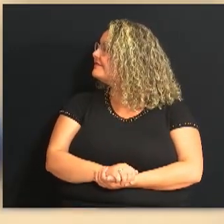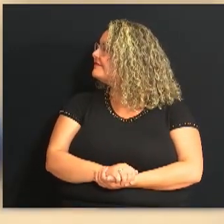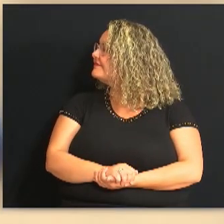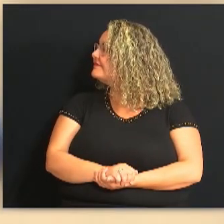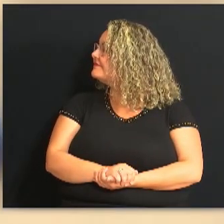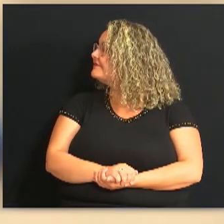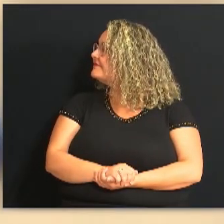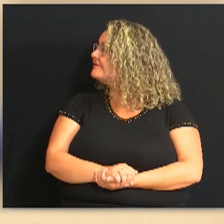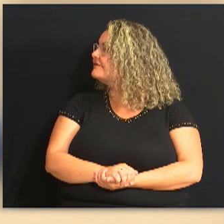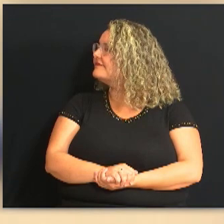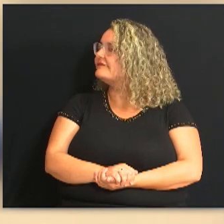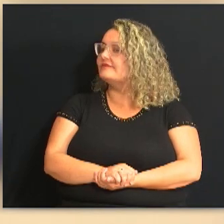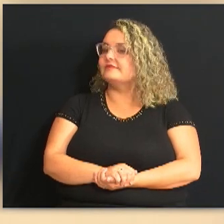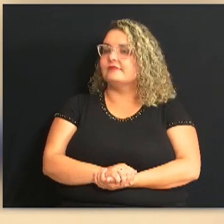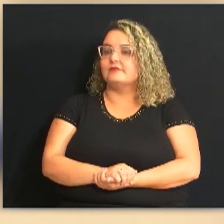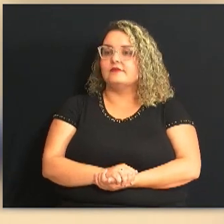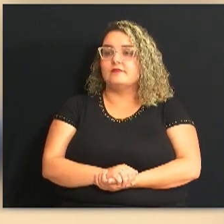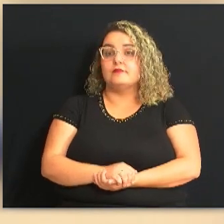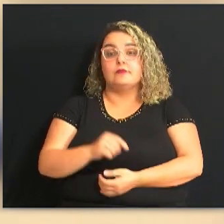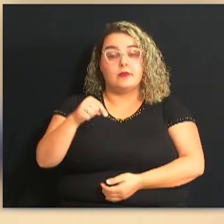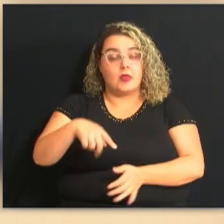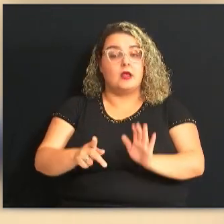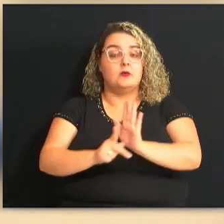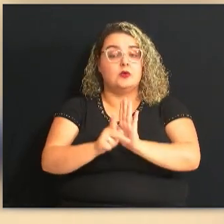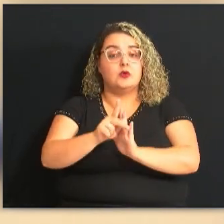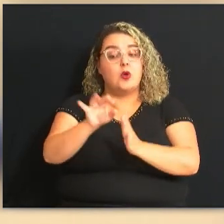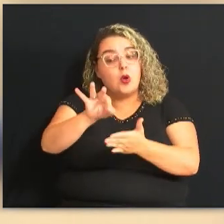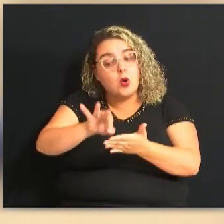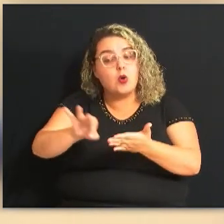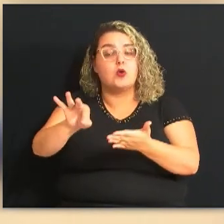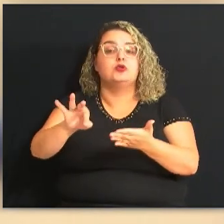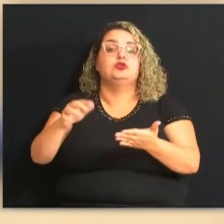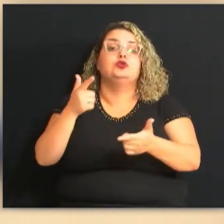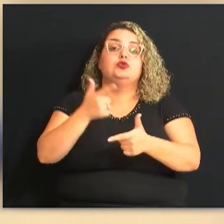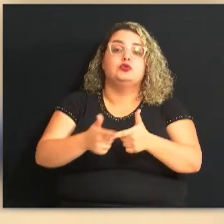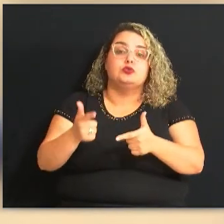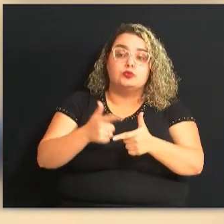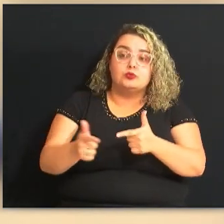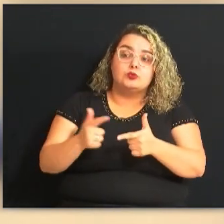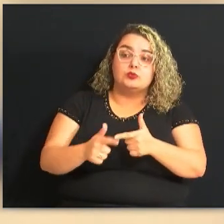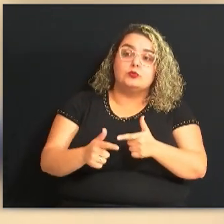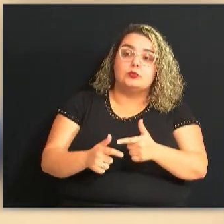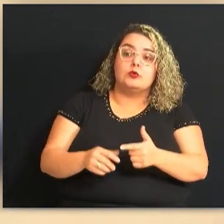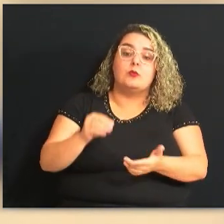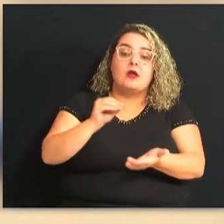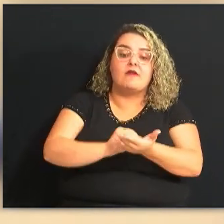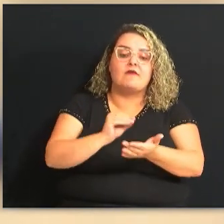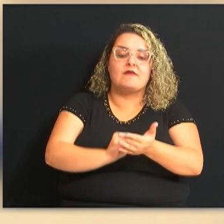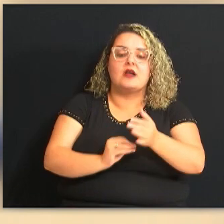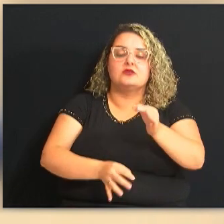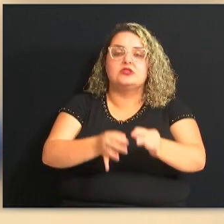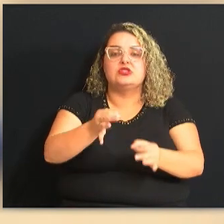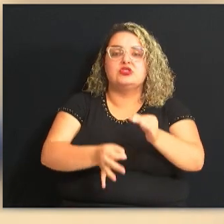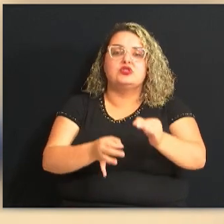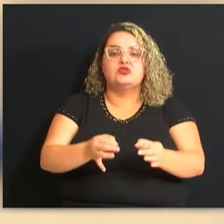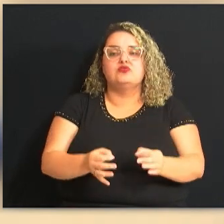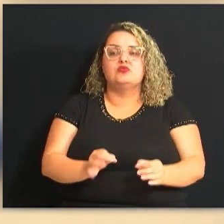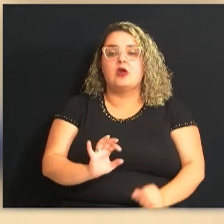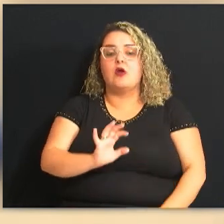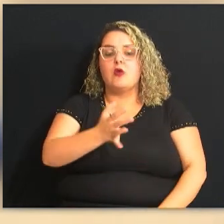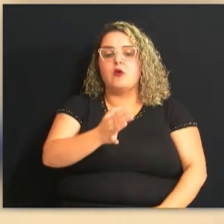Ele corrige uma distorção que provocava uma injustiça, principalmente a moradores